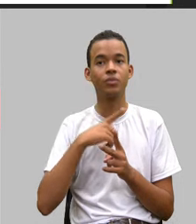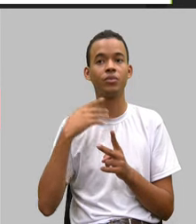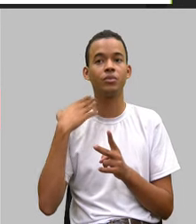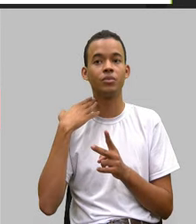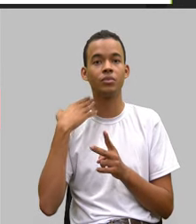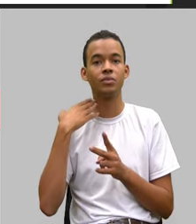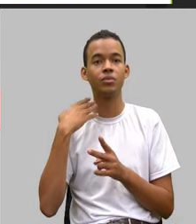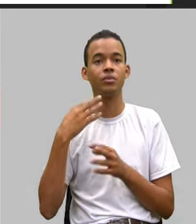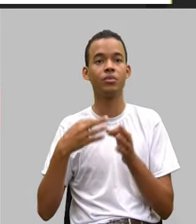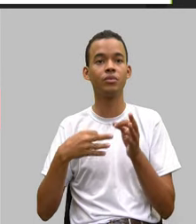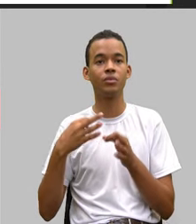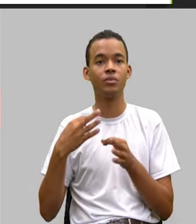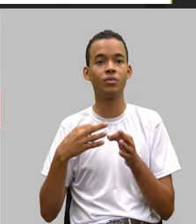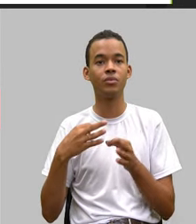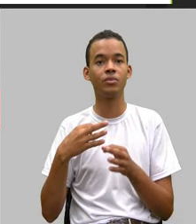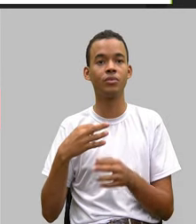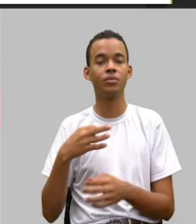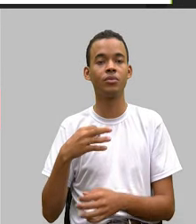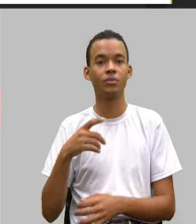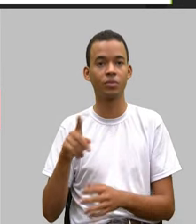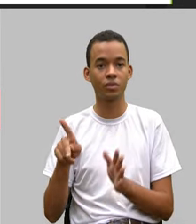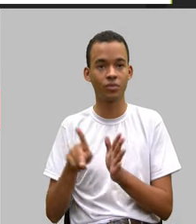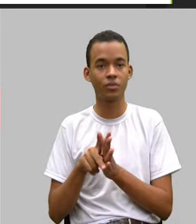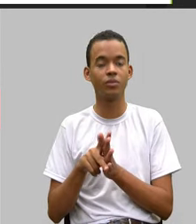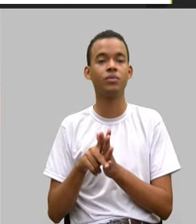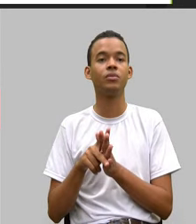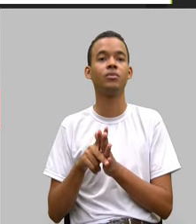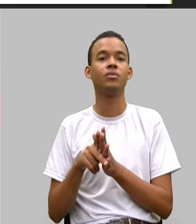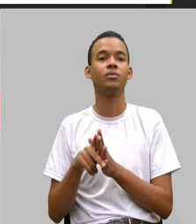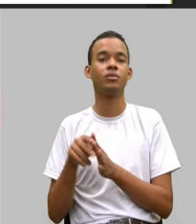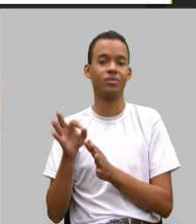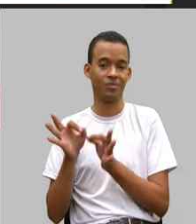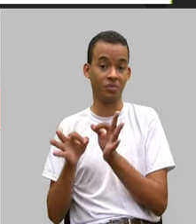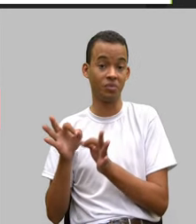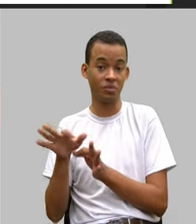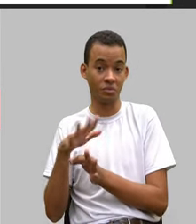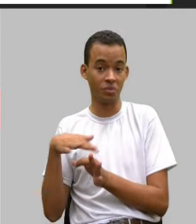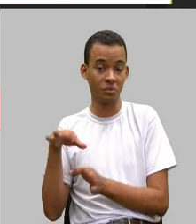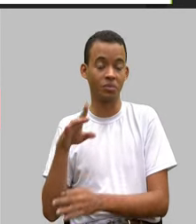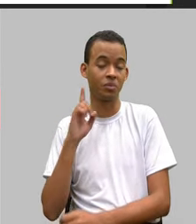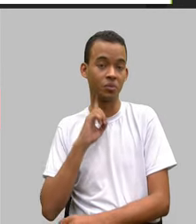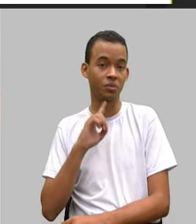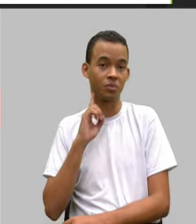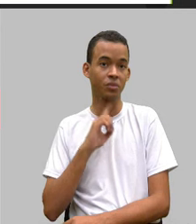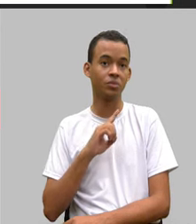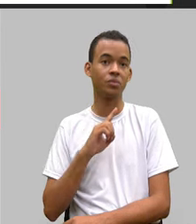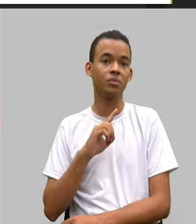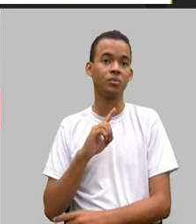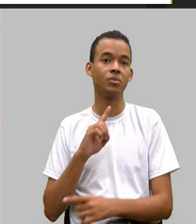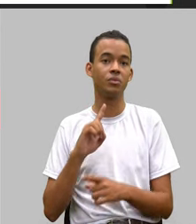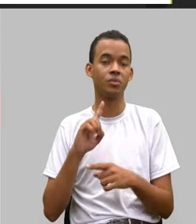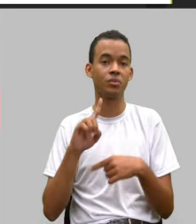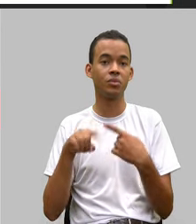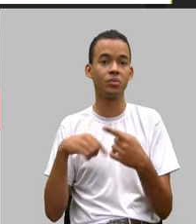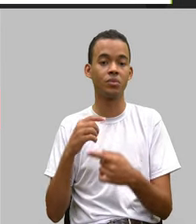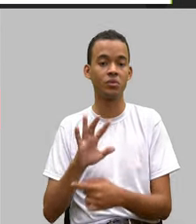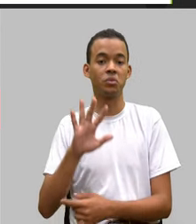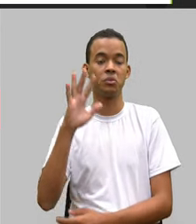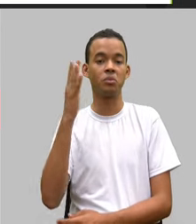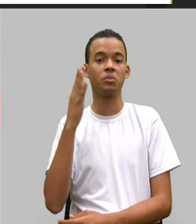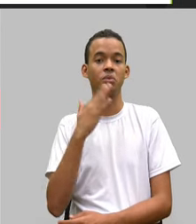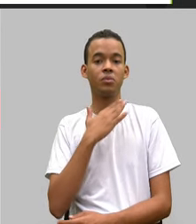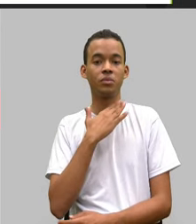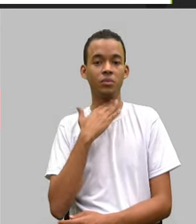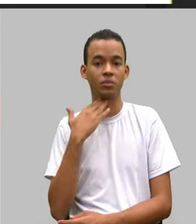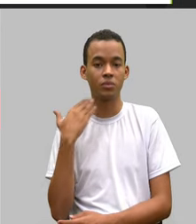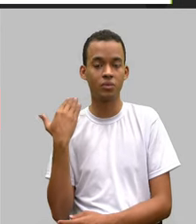paciente do do da Justiça de Minas Gerais que faleceu após um glioblastoma e teve sua finitude muito